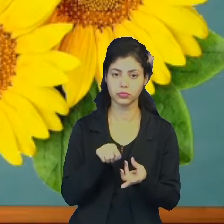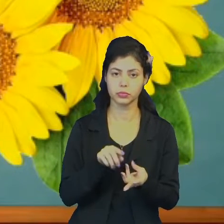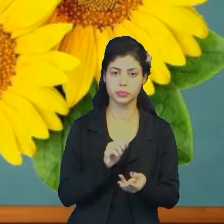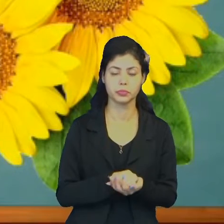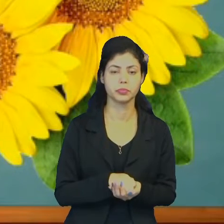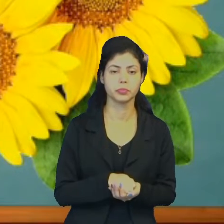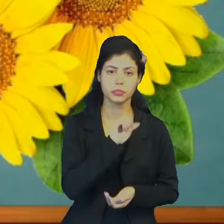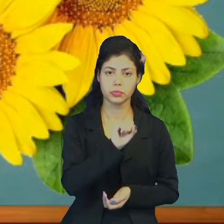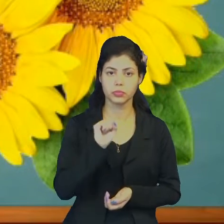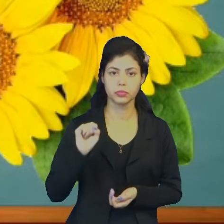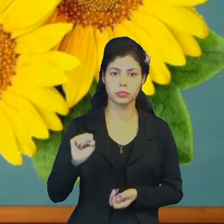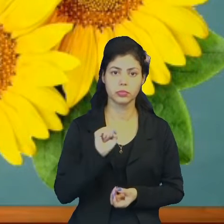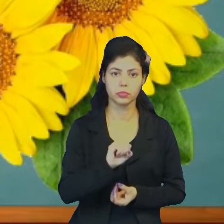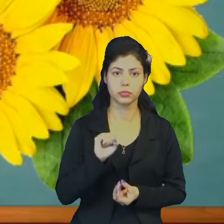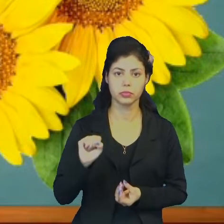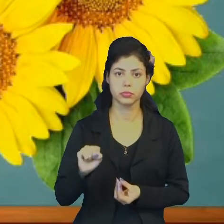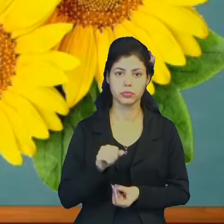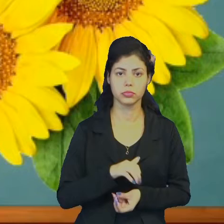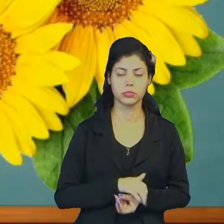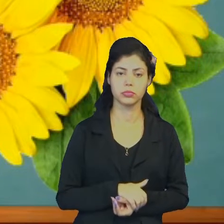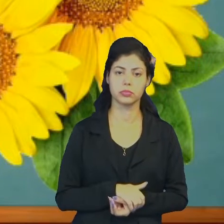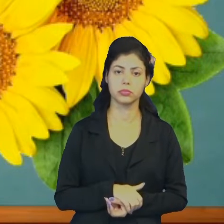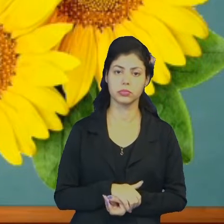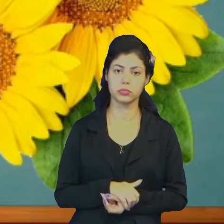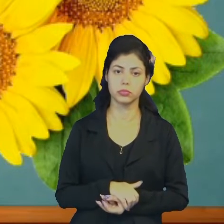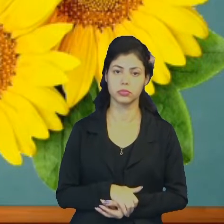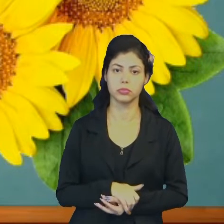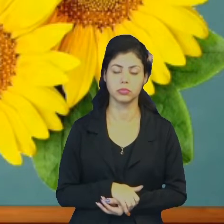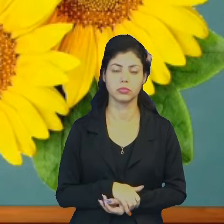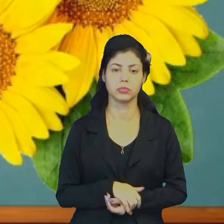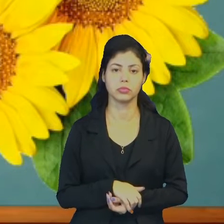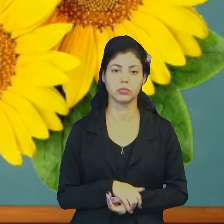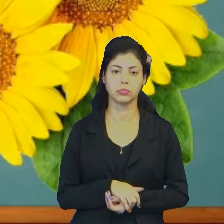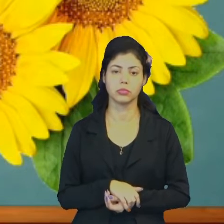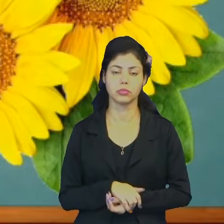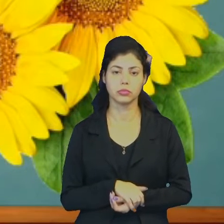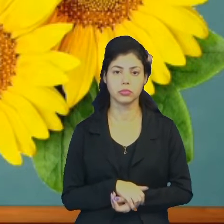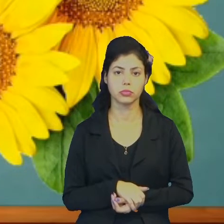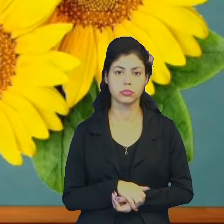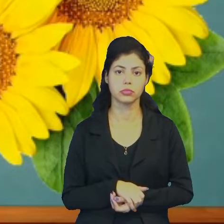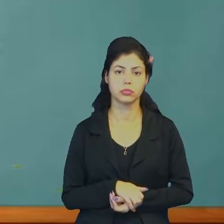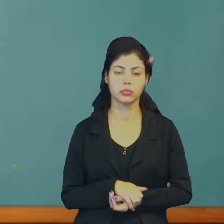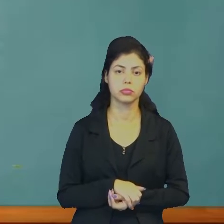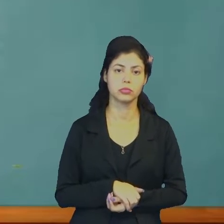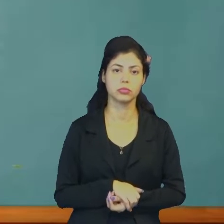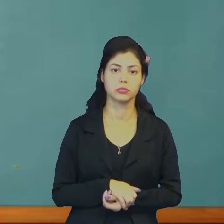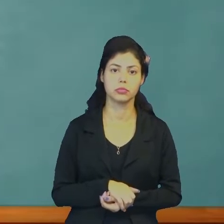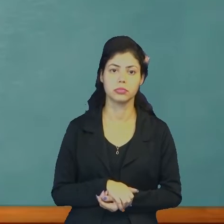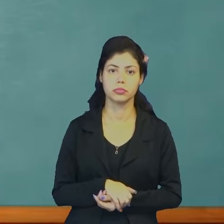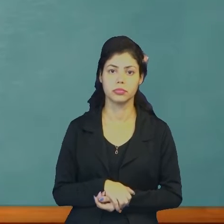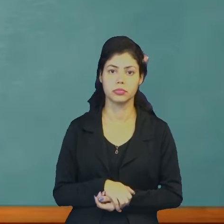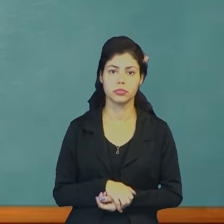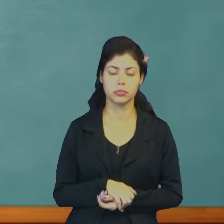som é de S, girassol. Então, eu vou usar dois S's.